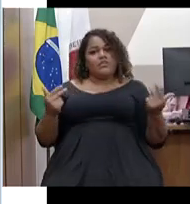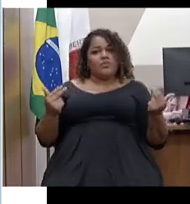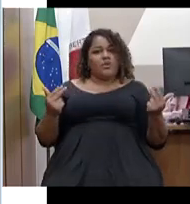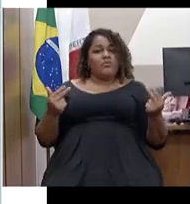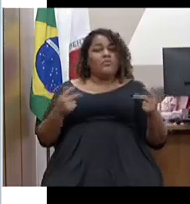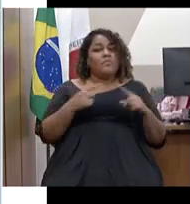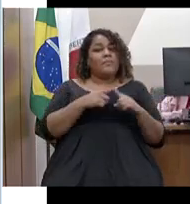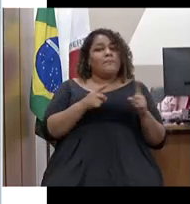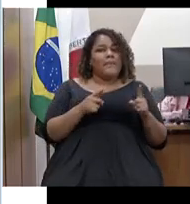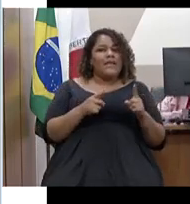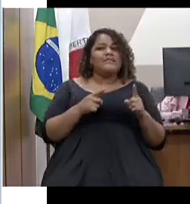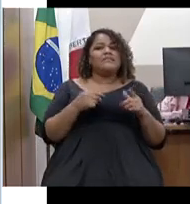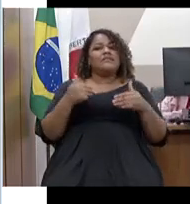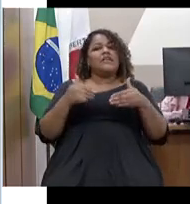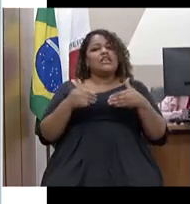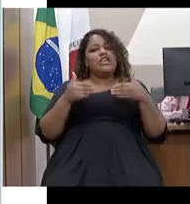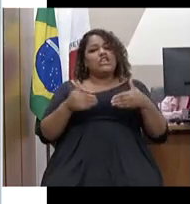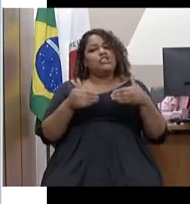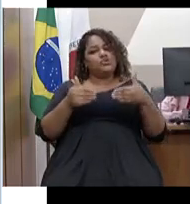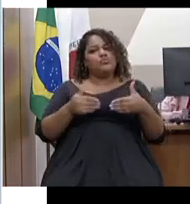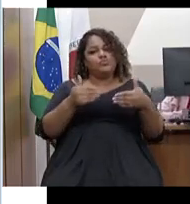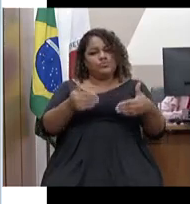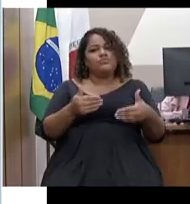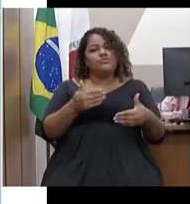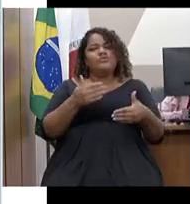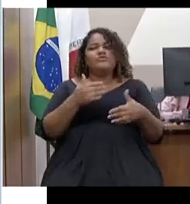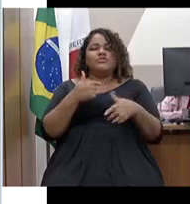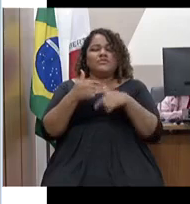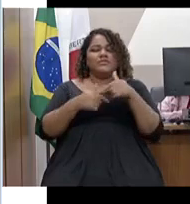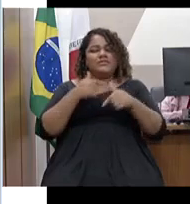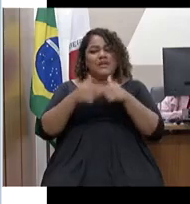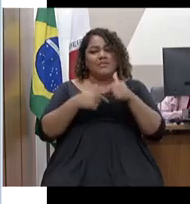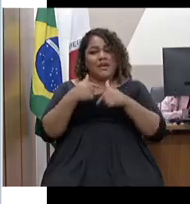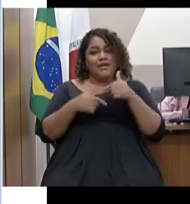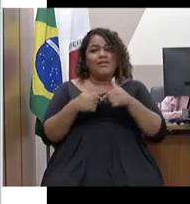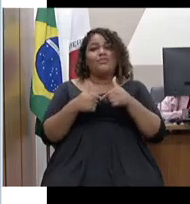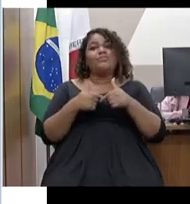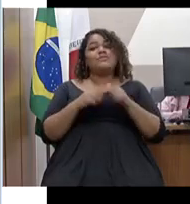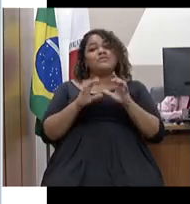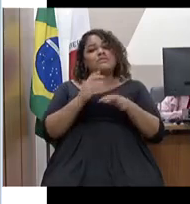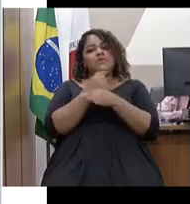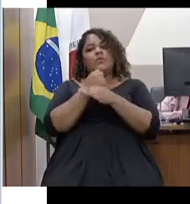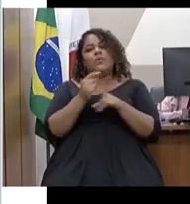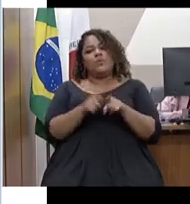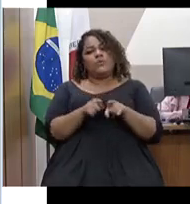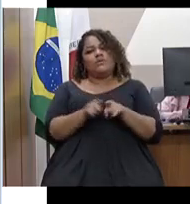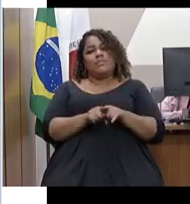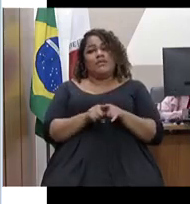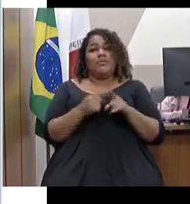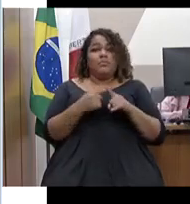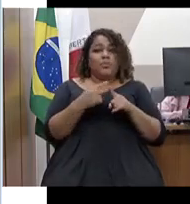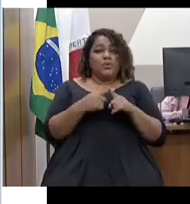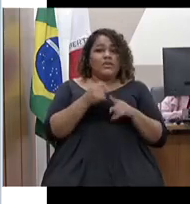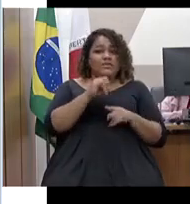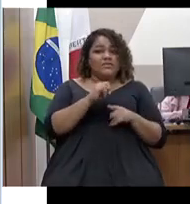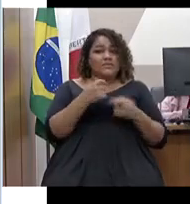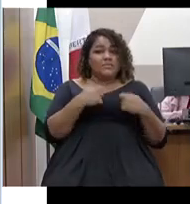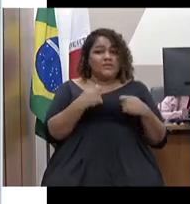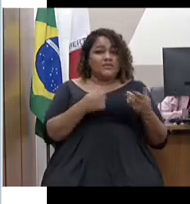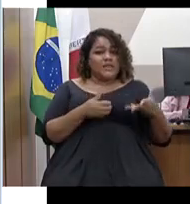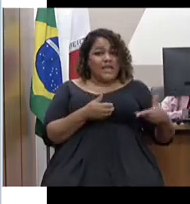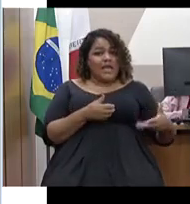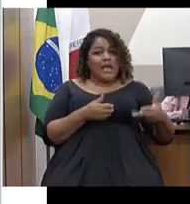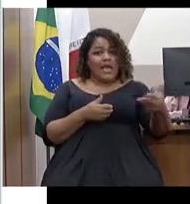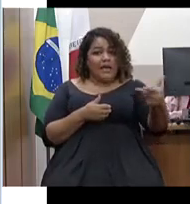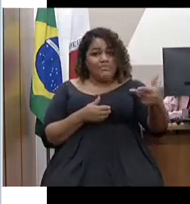e um ritmo de trabalho que permitisse a pessoa usar aquela proteção se não quer que o trabalhador vai fazer ele vai tirar aquela proteção